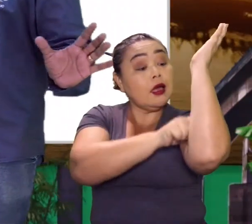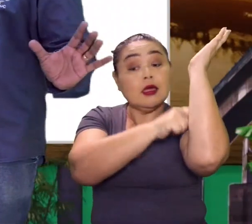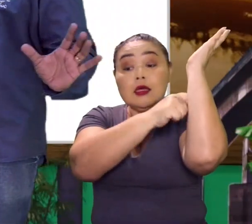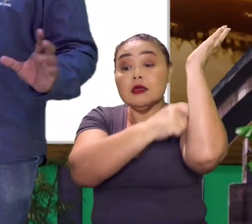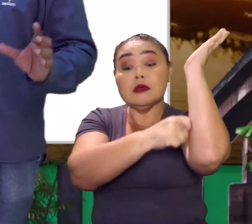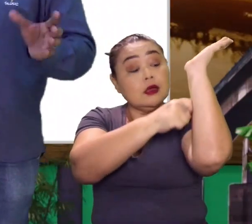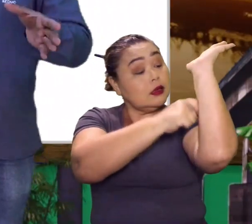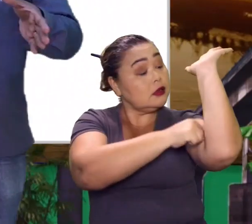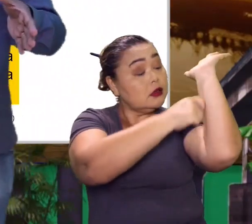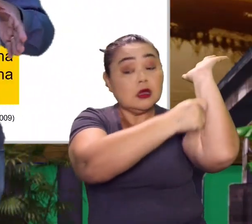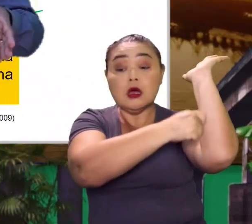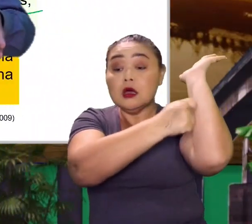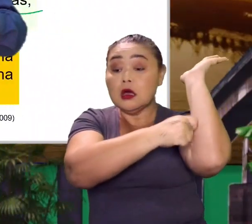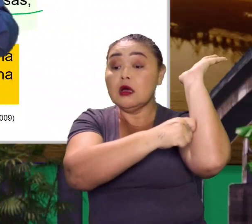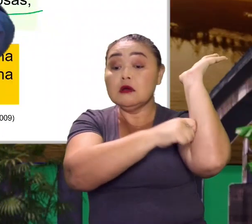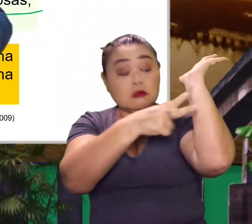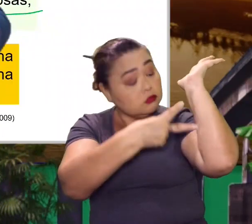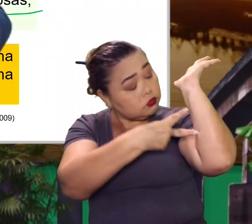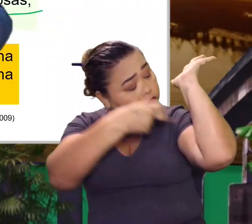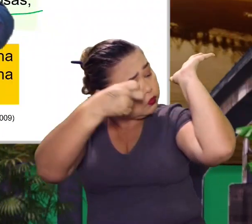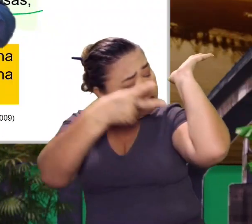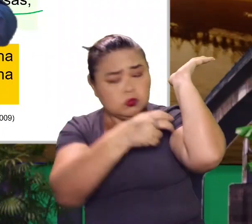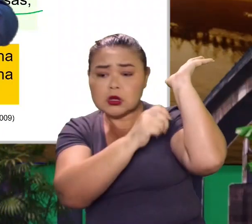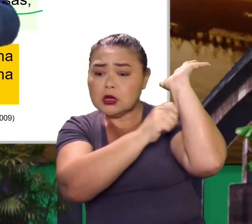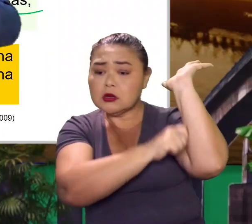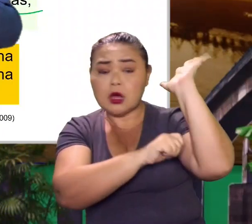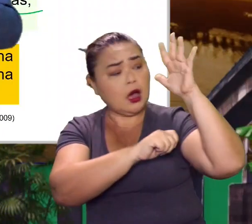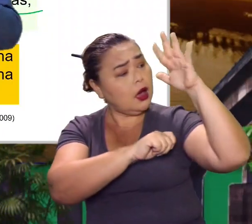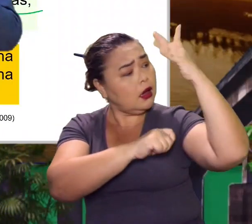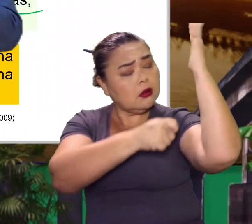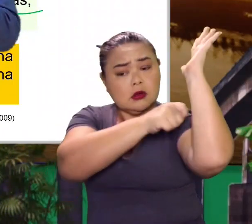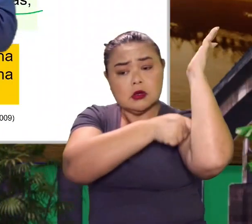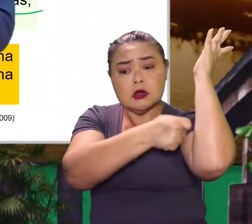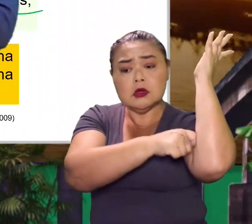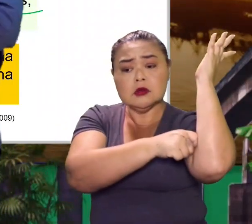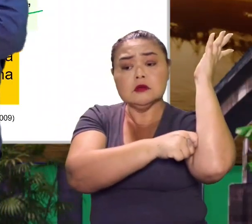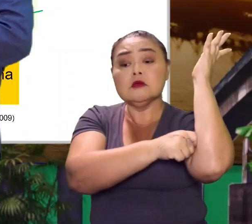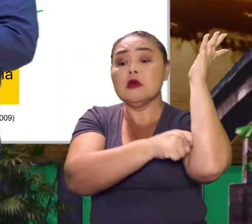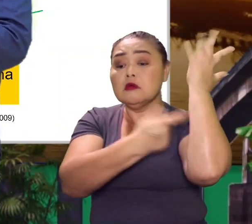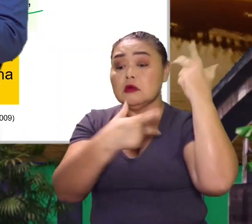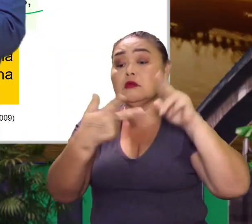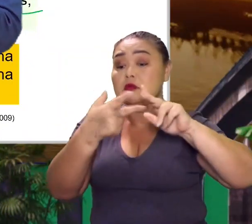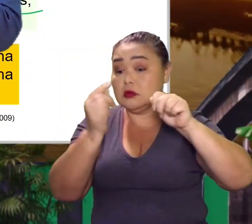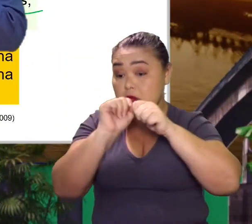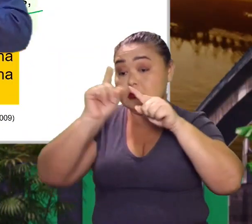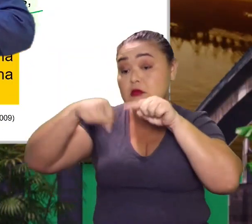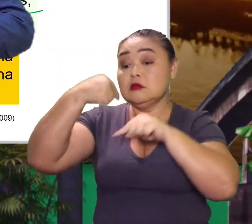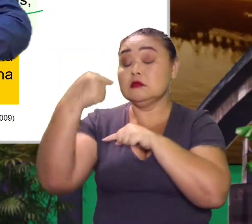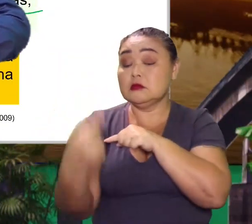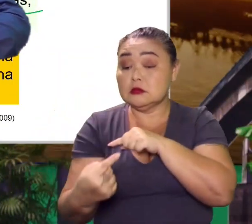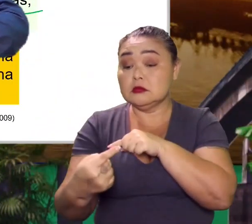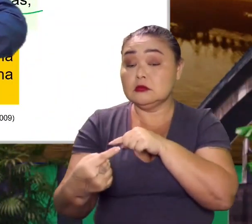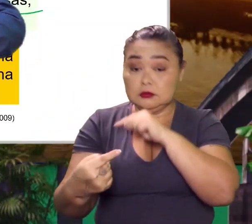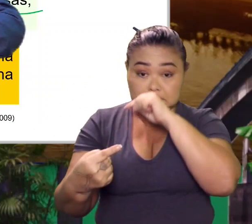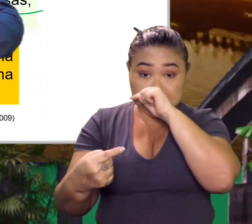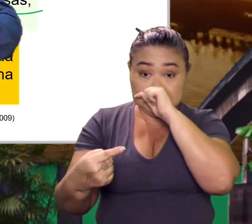primeira árvore a ser explorada, né, pelos nativos e posteriormente pelos